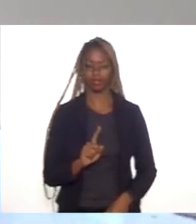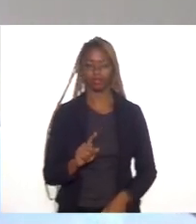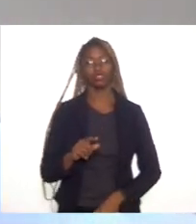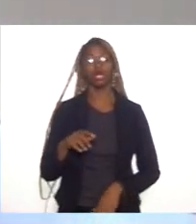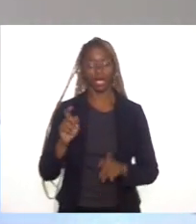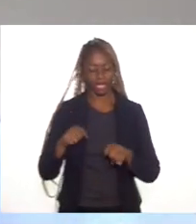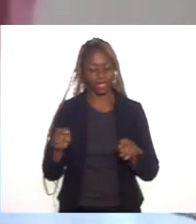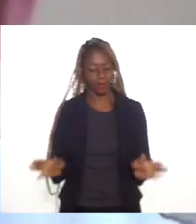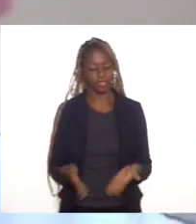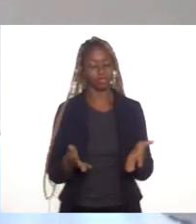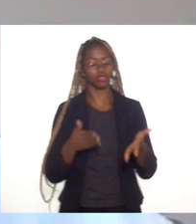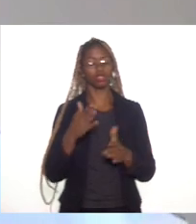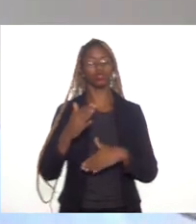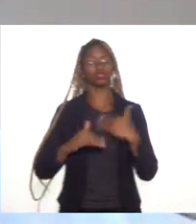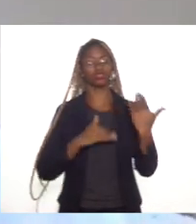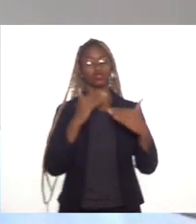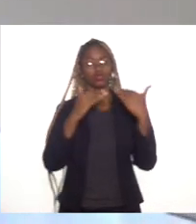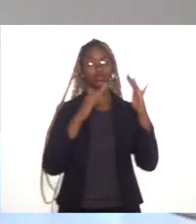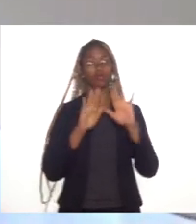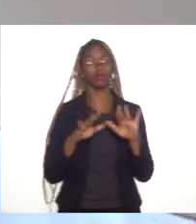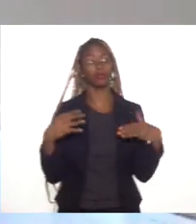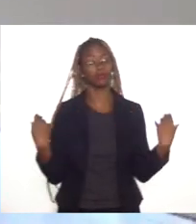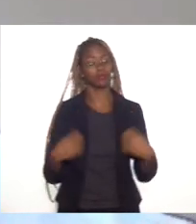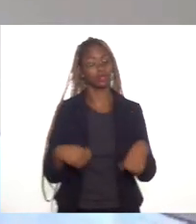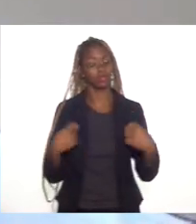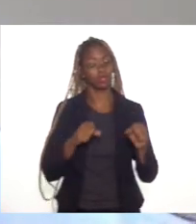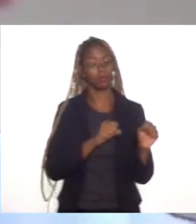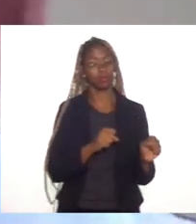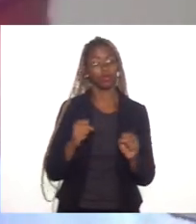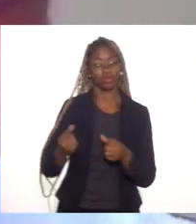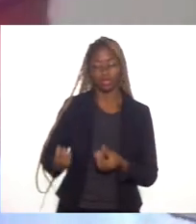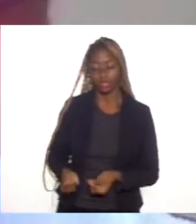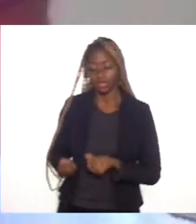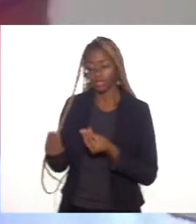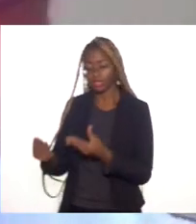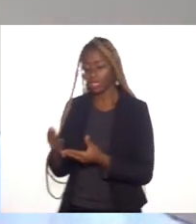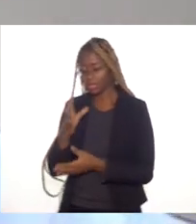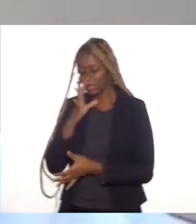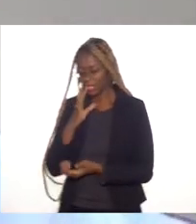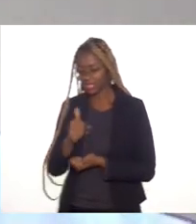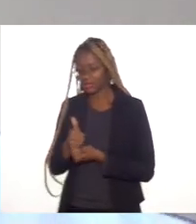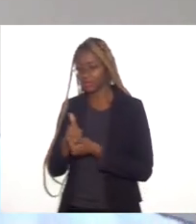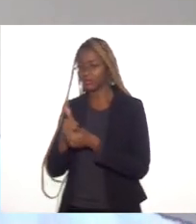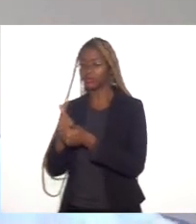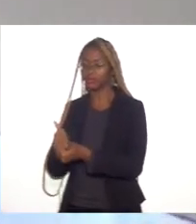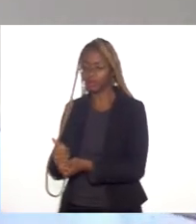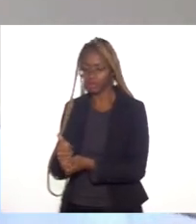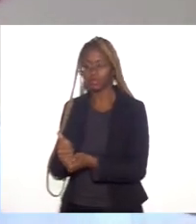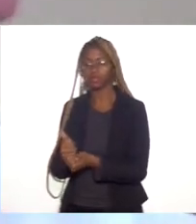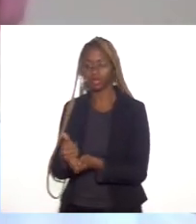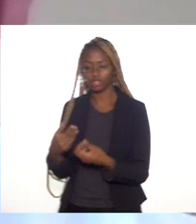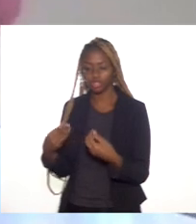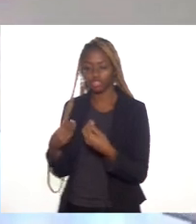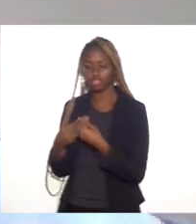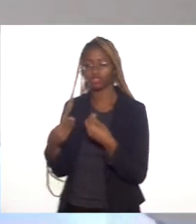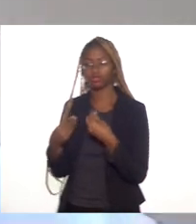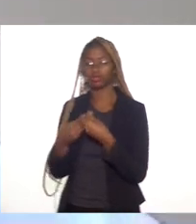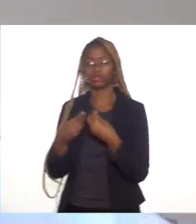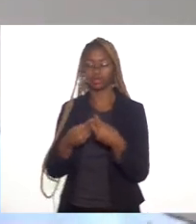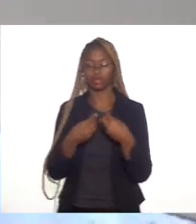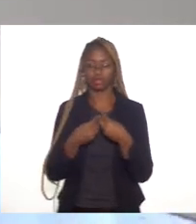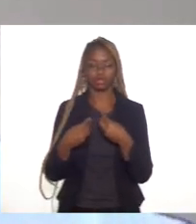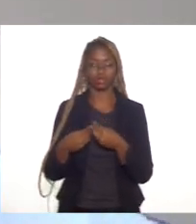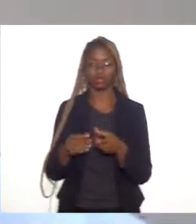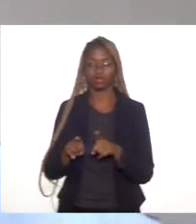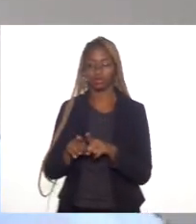desenvolvimento, mas ela precisa, o poder concedente tem que acompanhar minuciosamente as contrapartidas e as